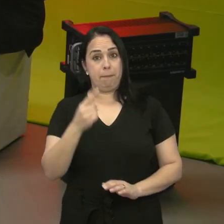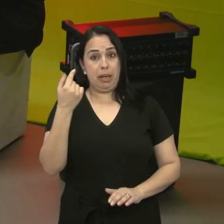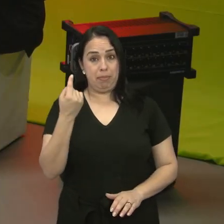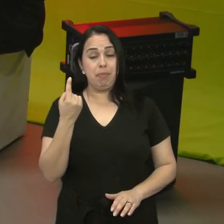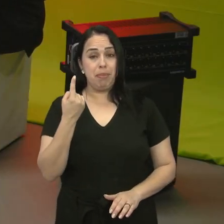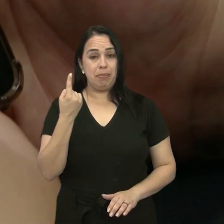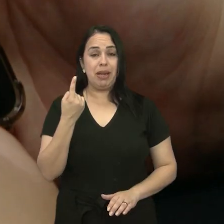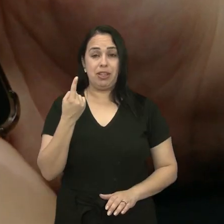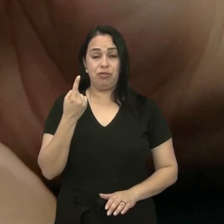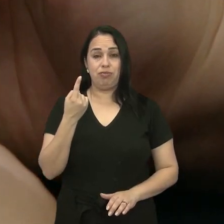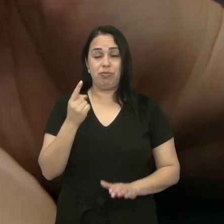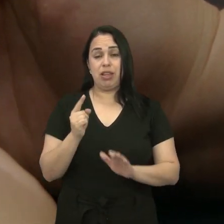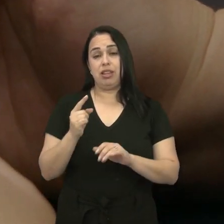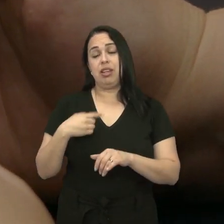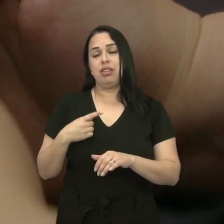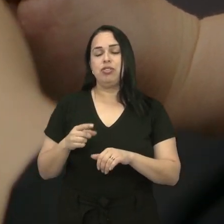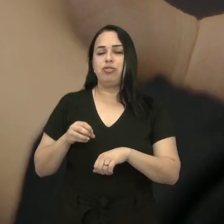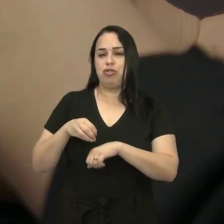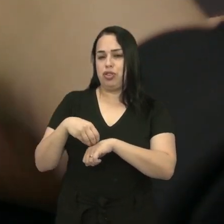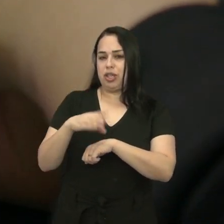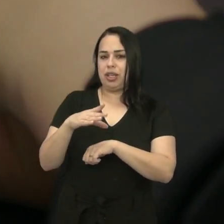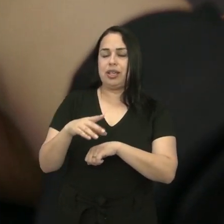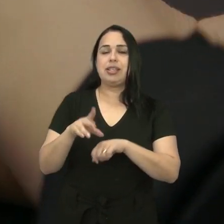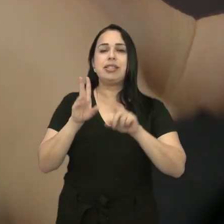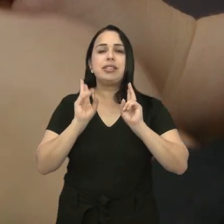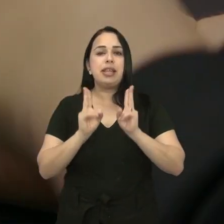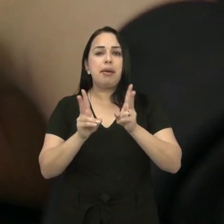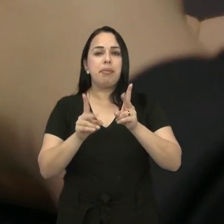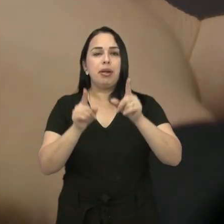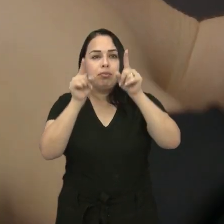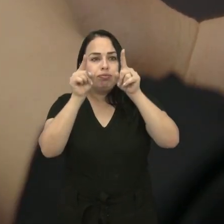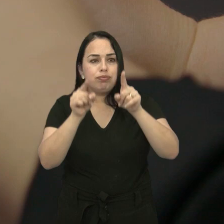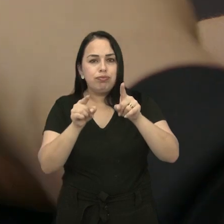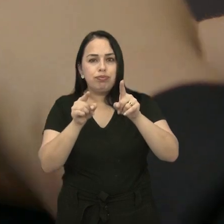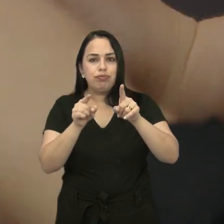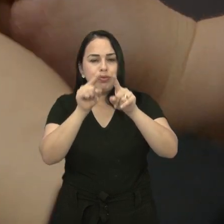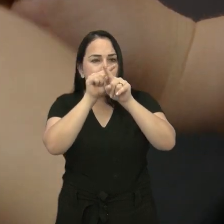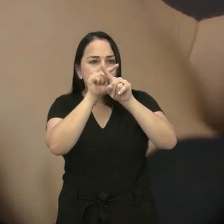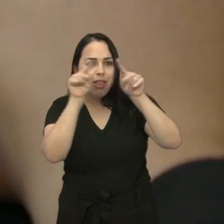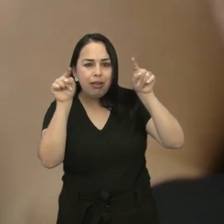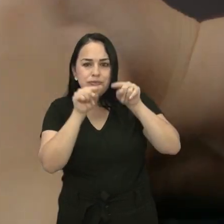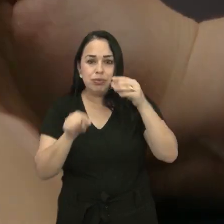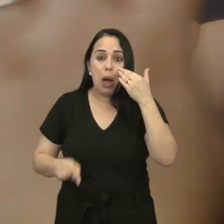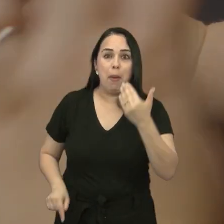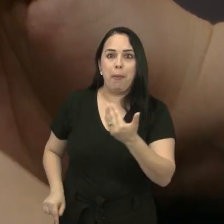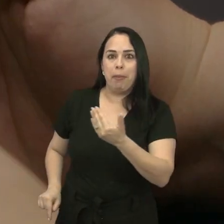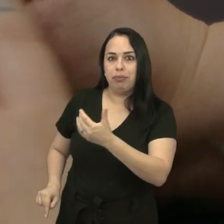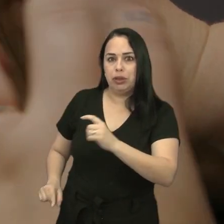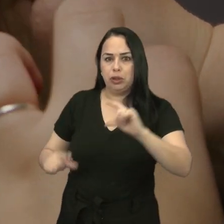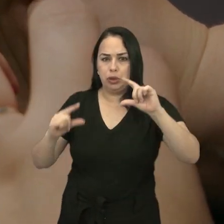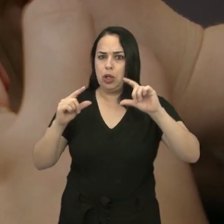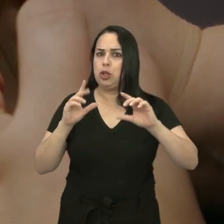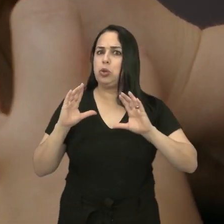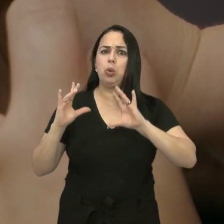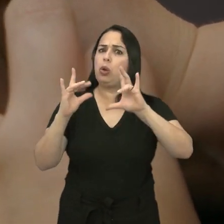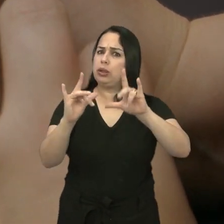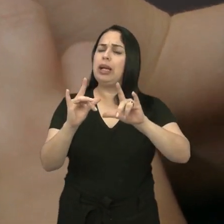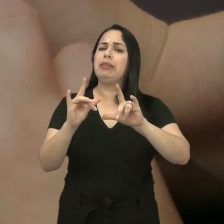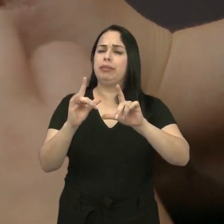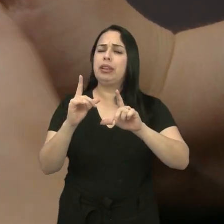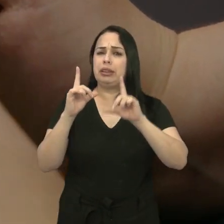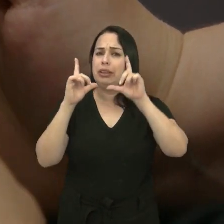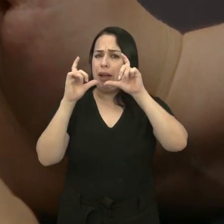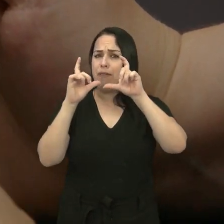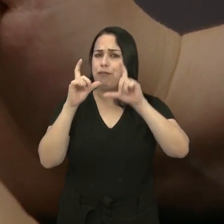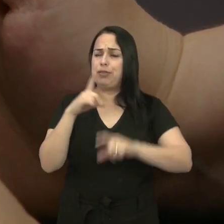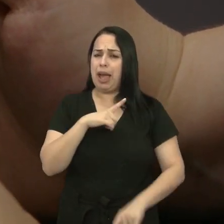do clique é deixar sempre essas grades aqui, essa linha de grades. Eu acho que toda câmera tem de celular,